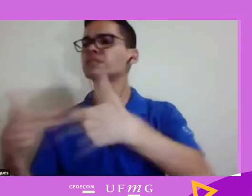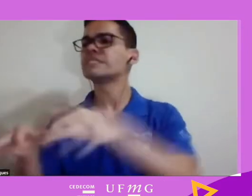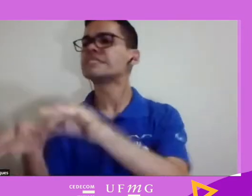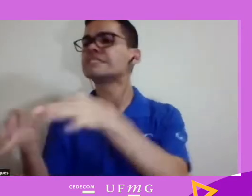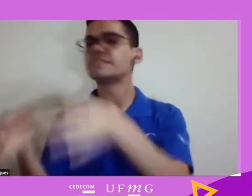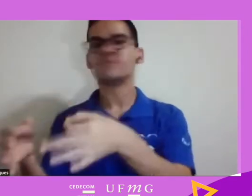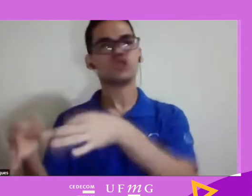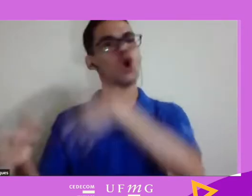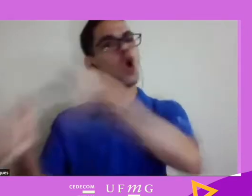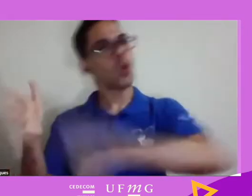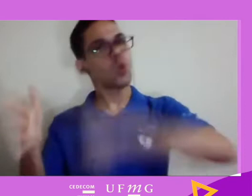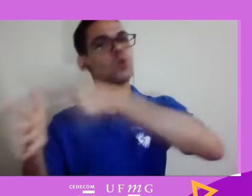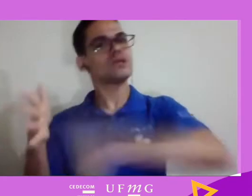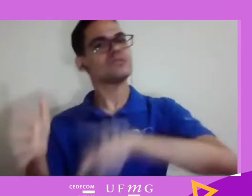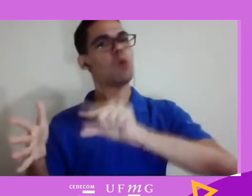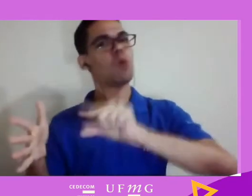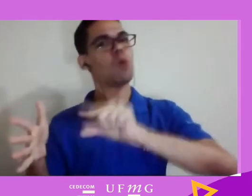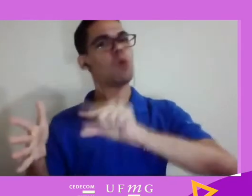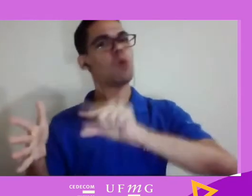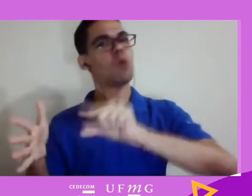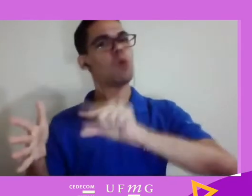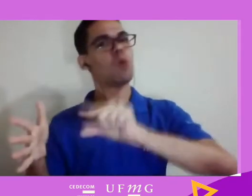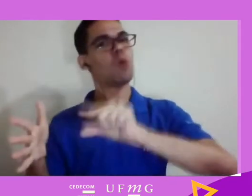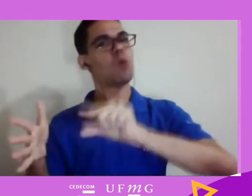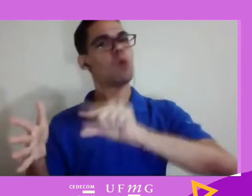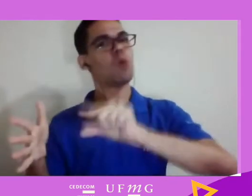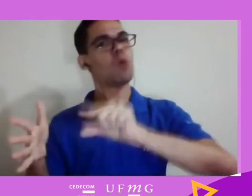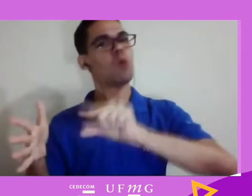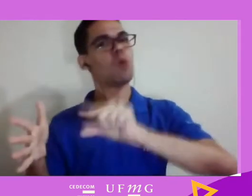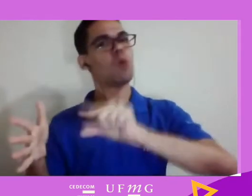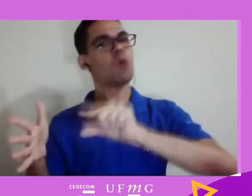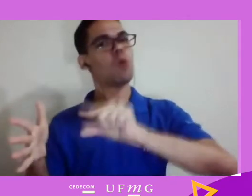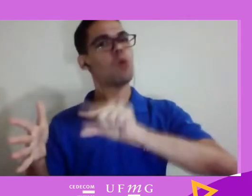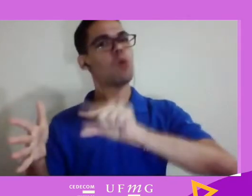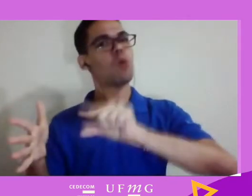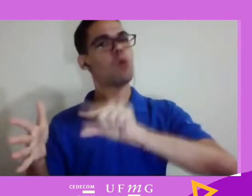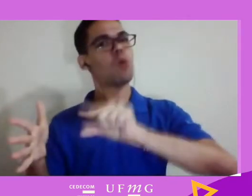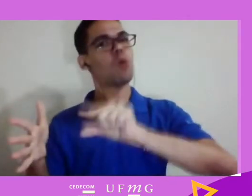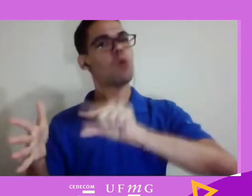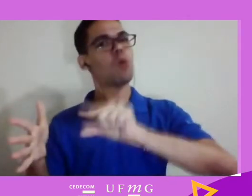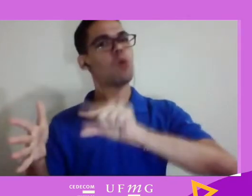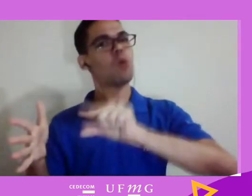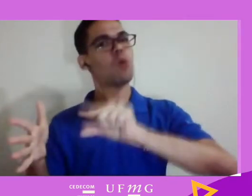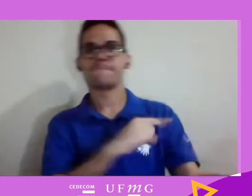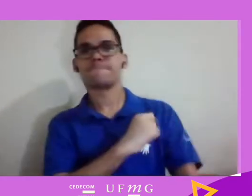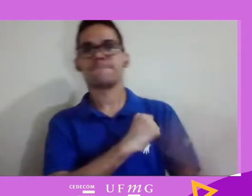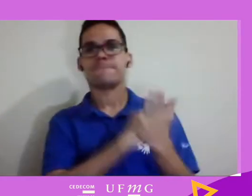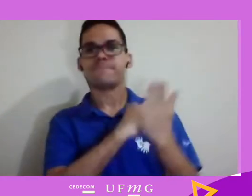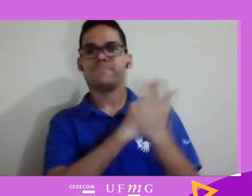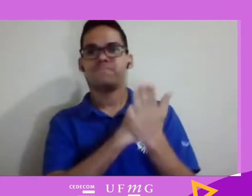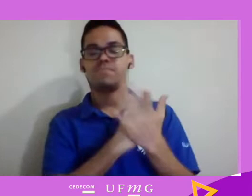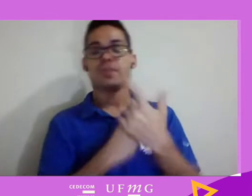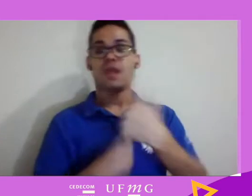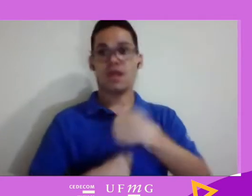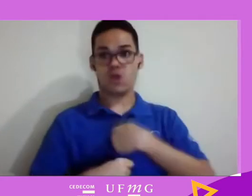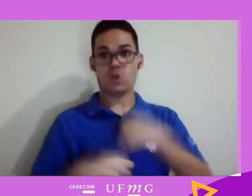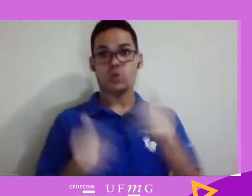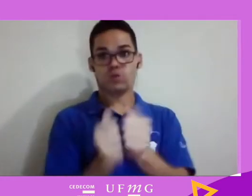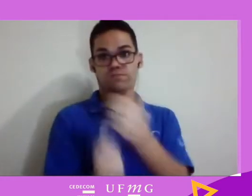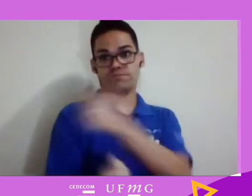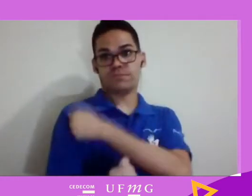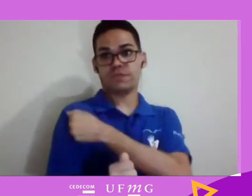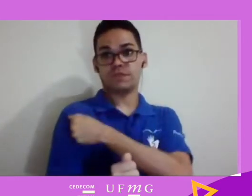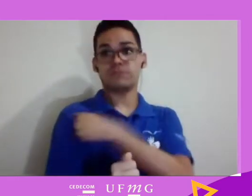conexões online e offline, que a gente tem, eu e meus alunos temos nos alinhado a uma corrente que tem estudado